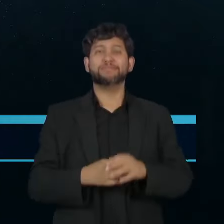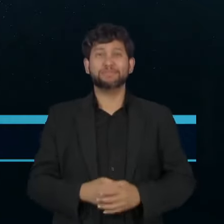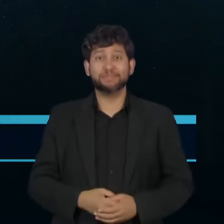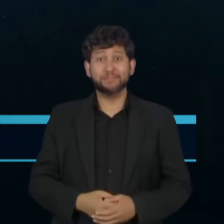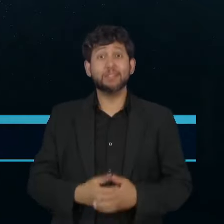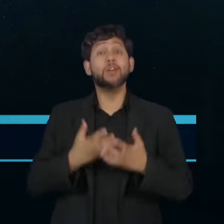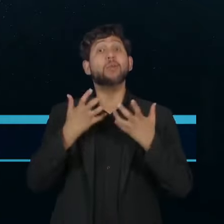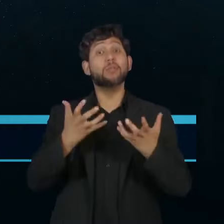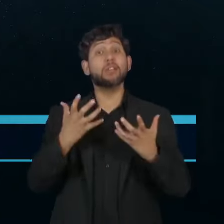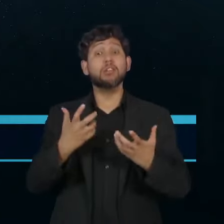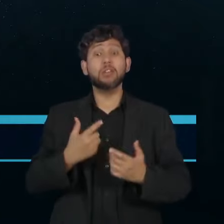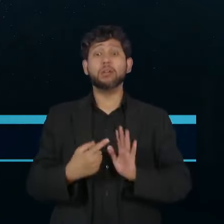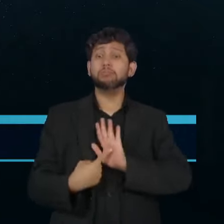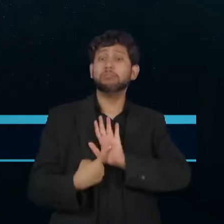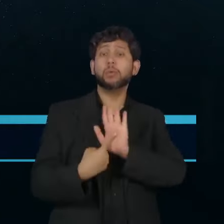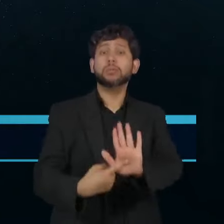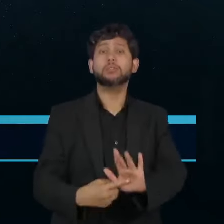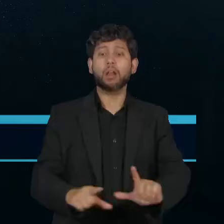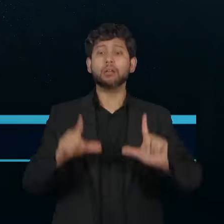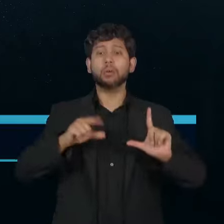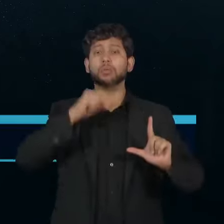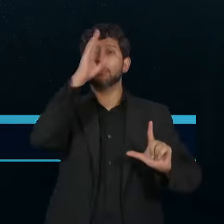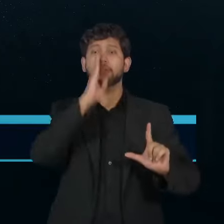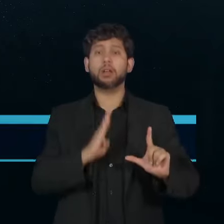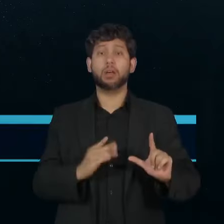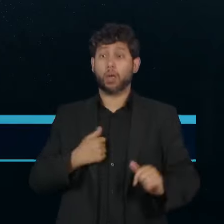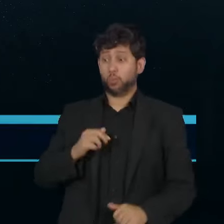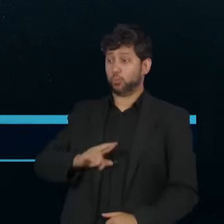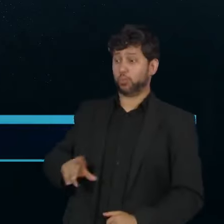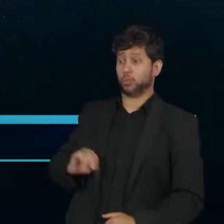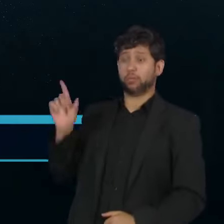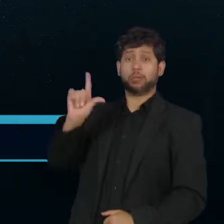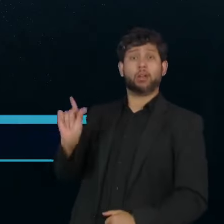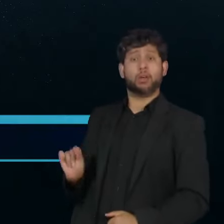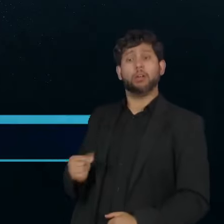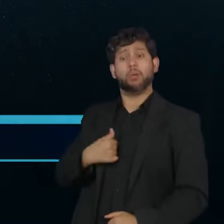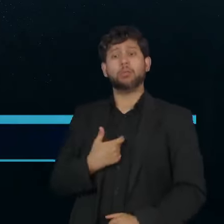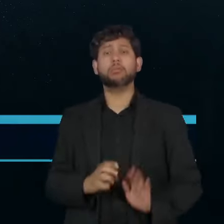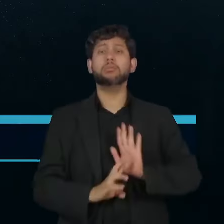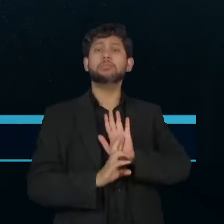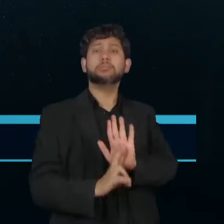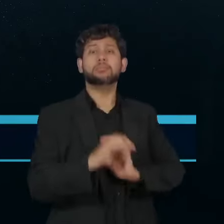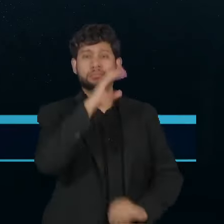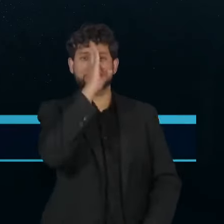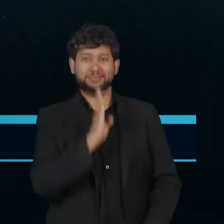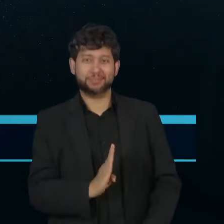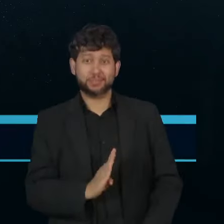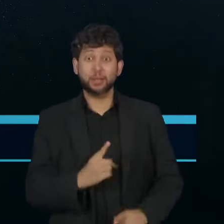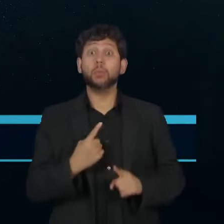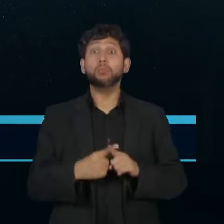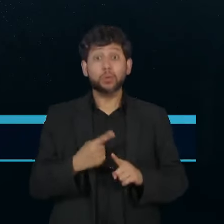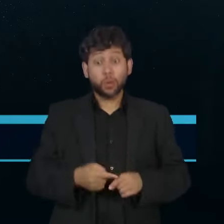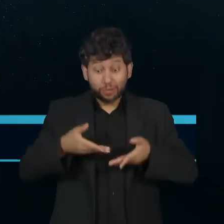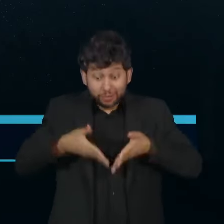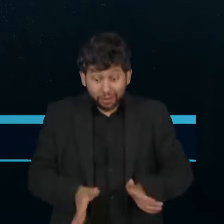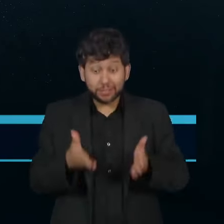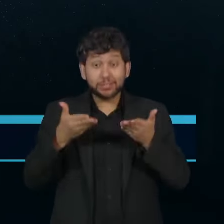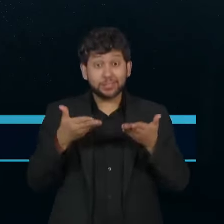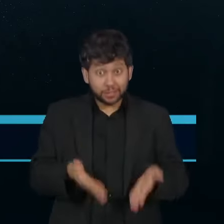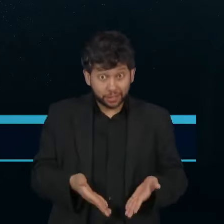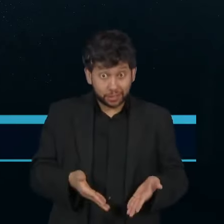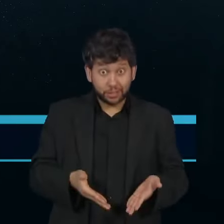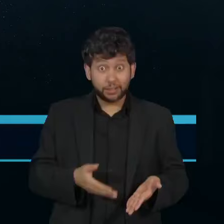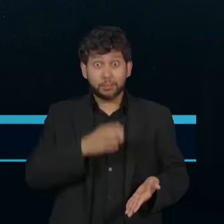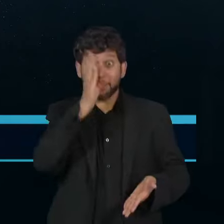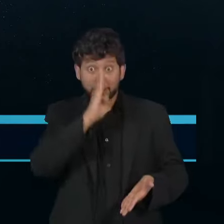queria ir como brasileira não queria ir como que eu queria ir como brasileira porque na final o Brasil me